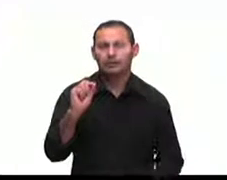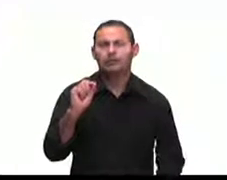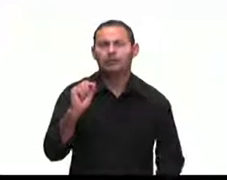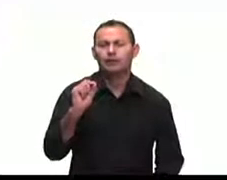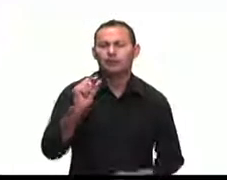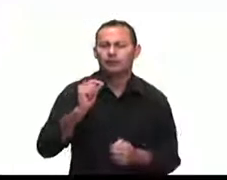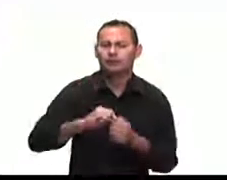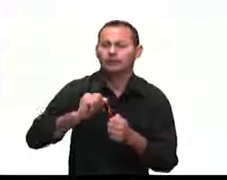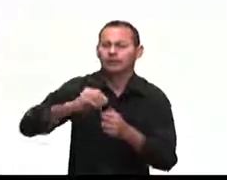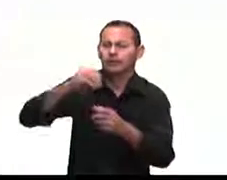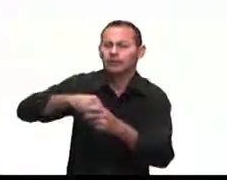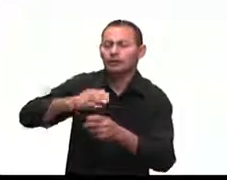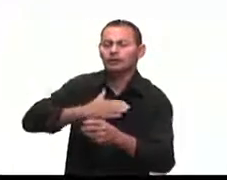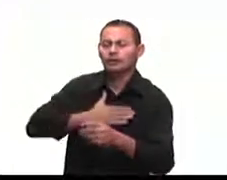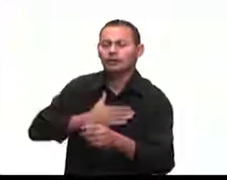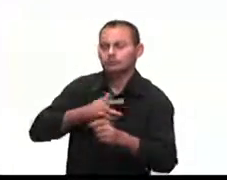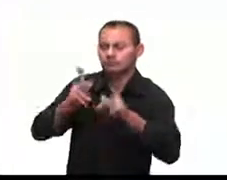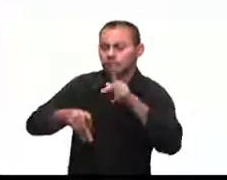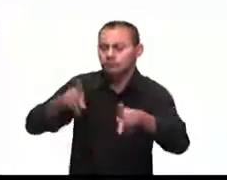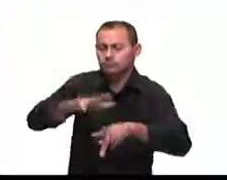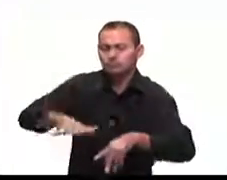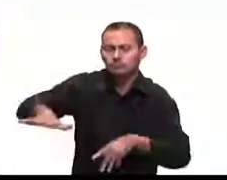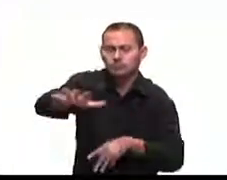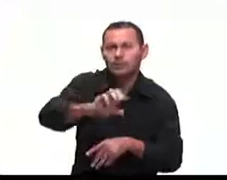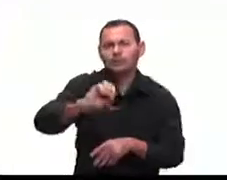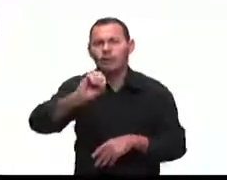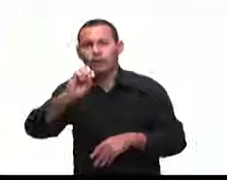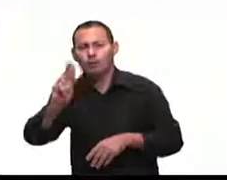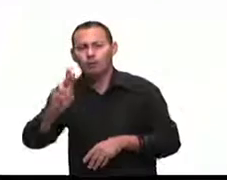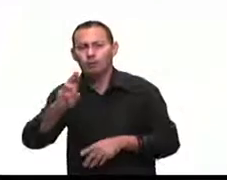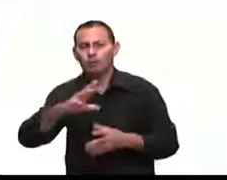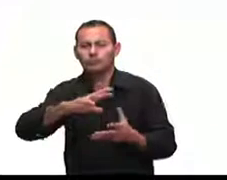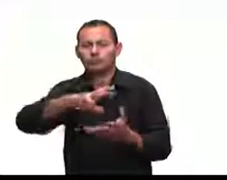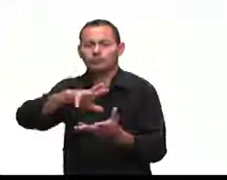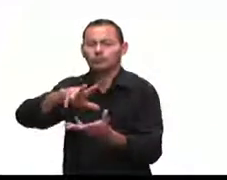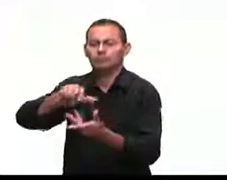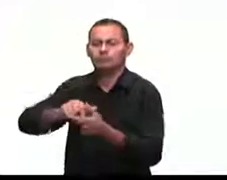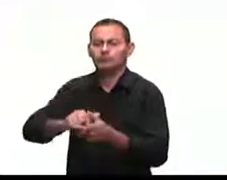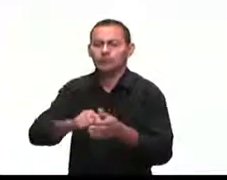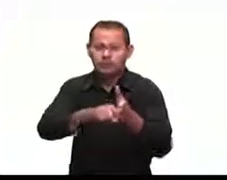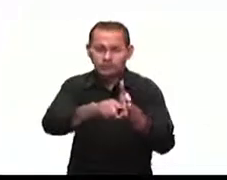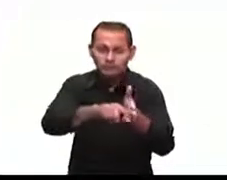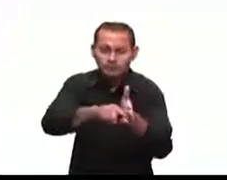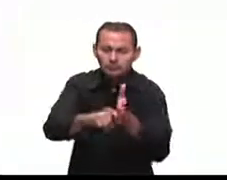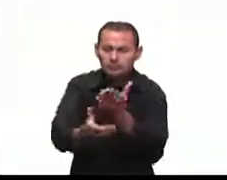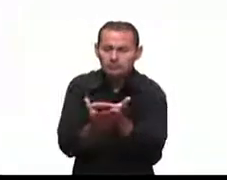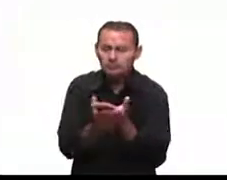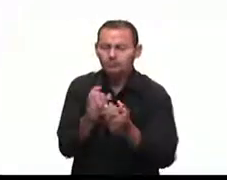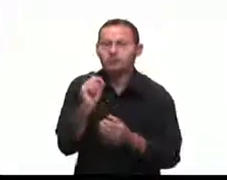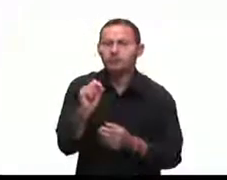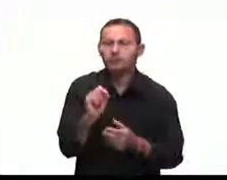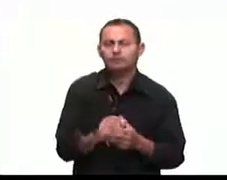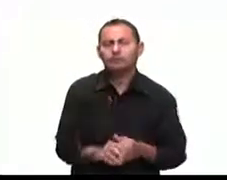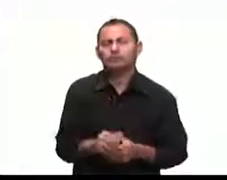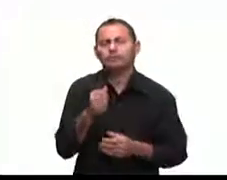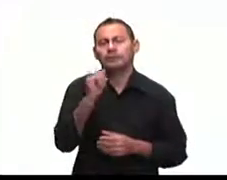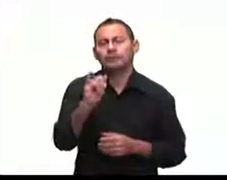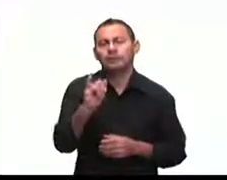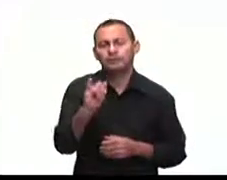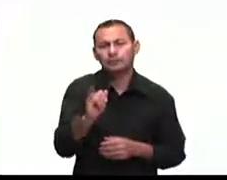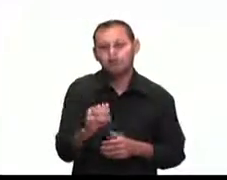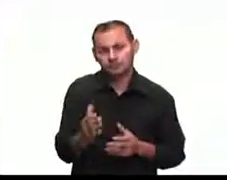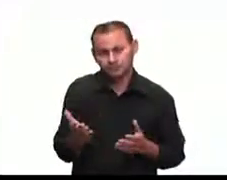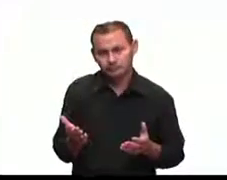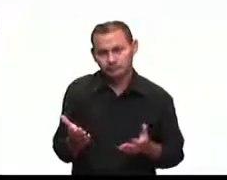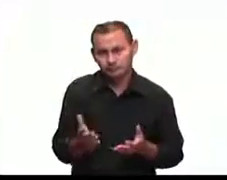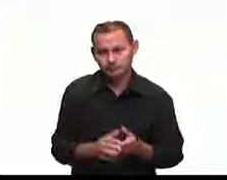Quem faz parte da minha população ou universo de pesquisa, tá? E aí,